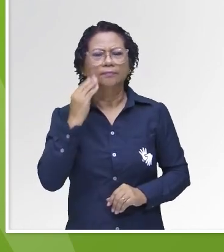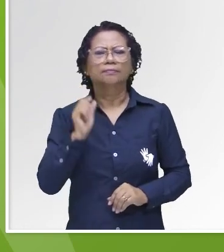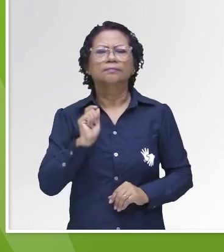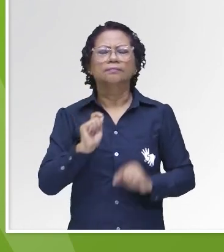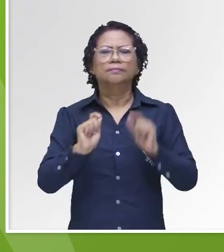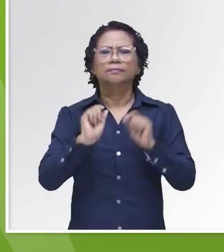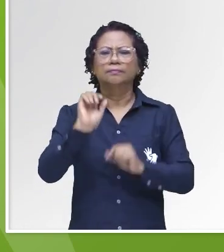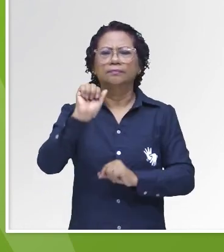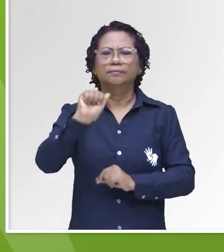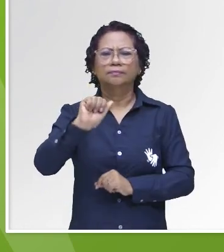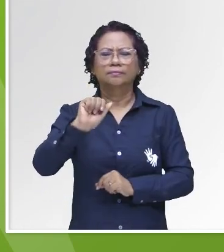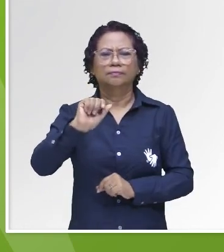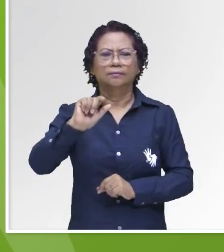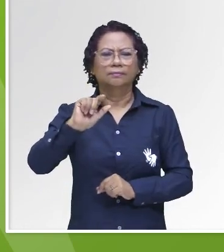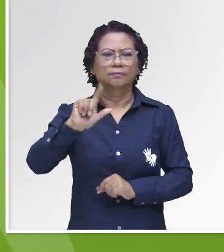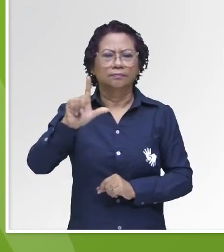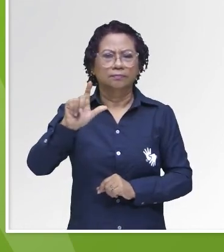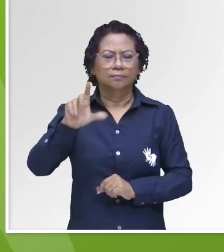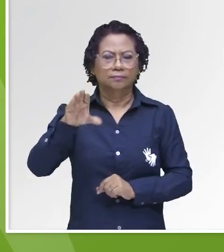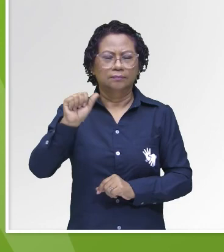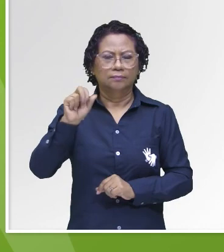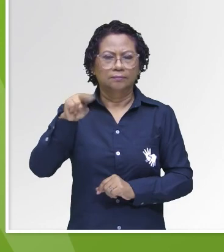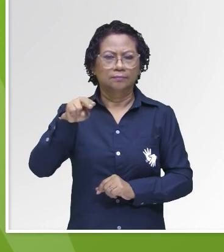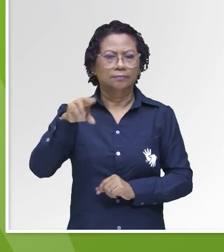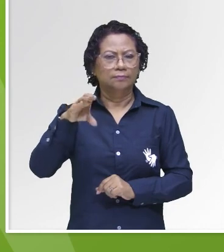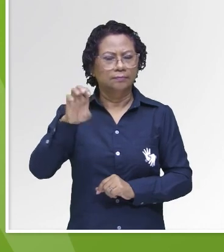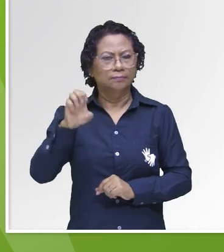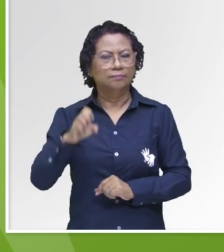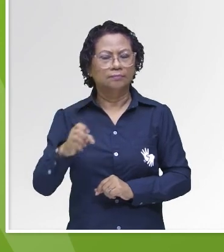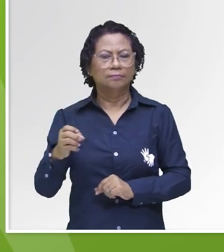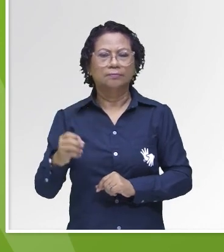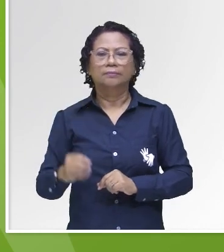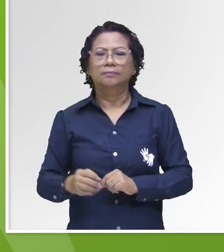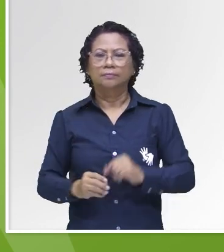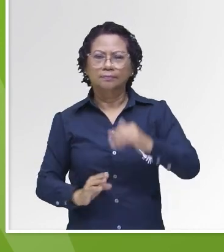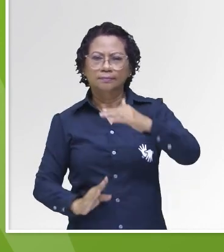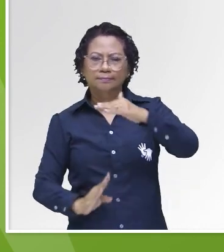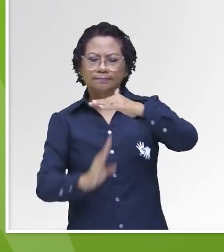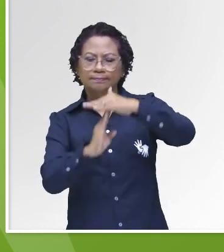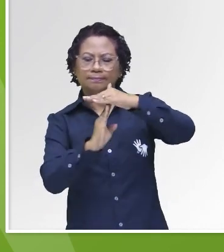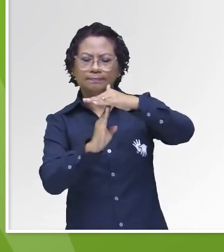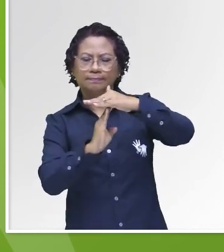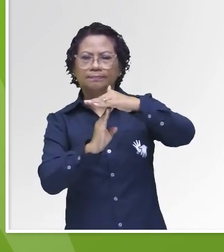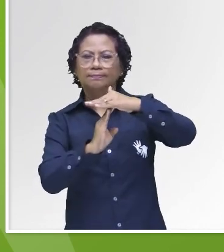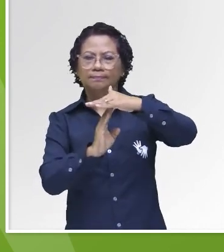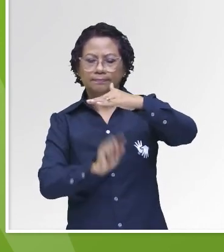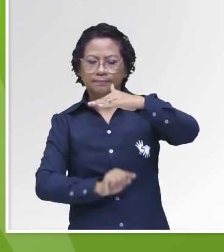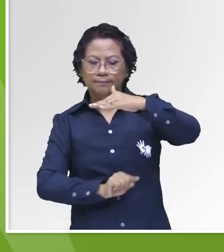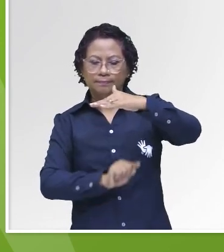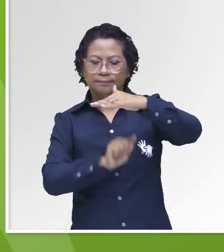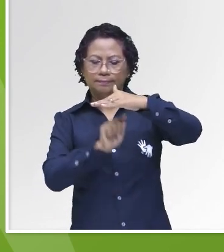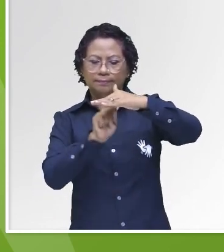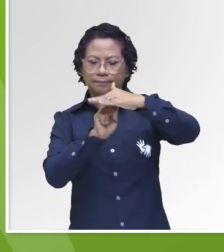máximo é 45 graus. Você está vendo, olha, que a linha que representa o alcance máximo